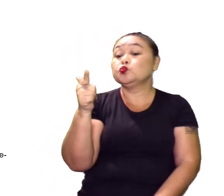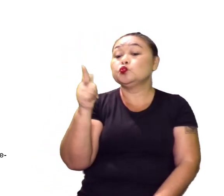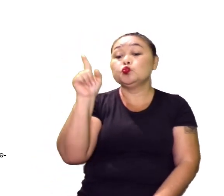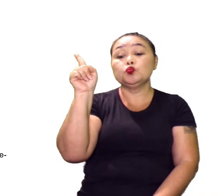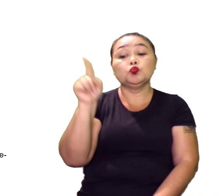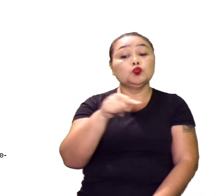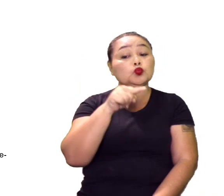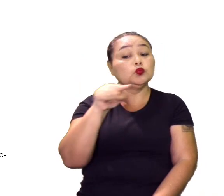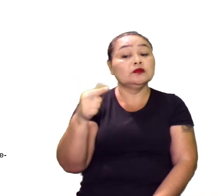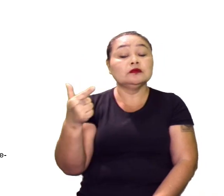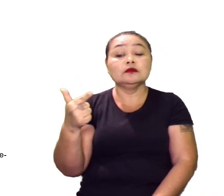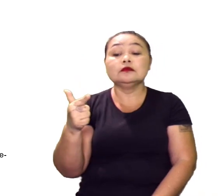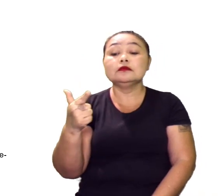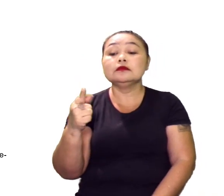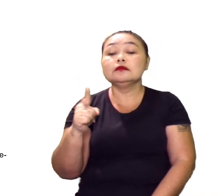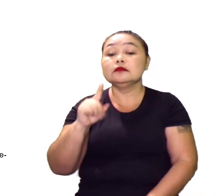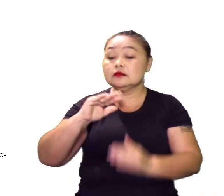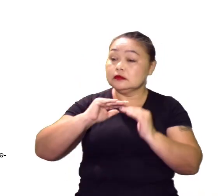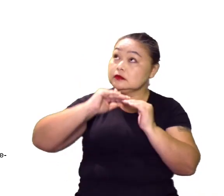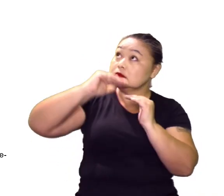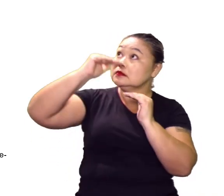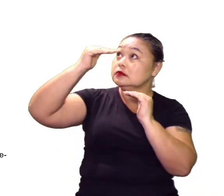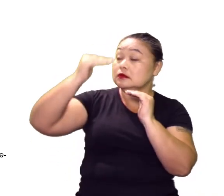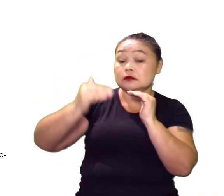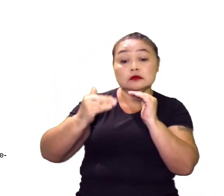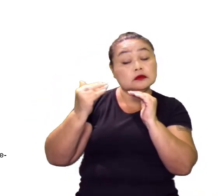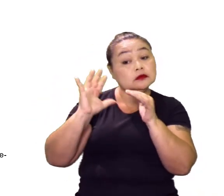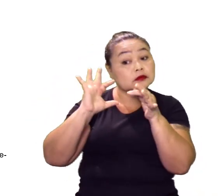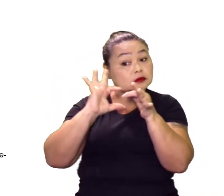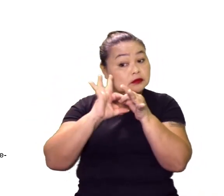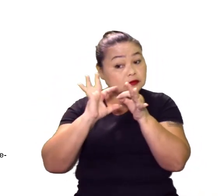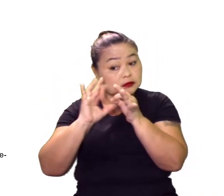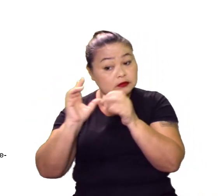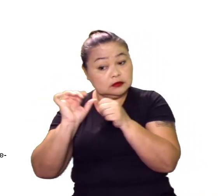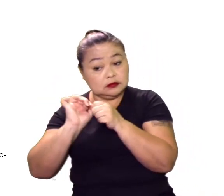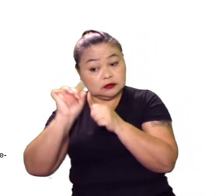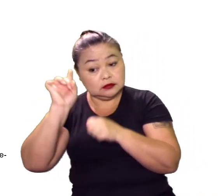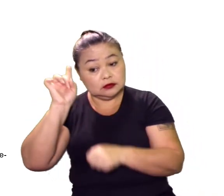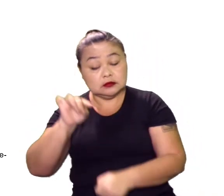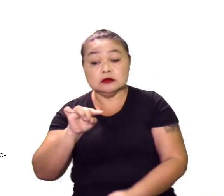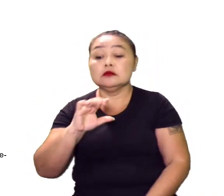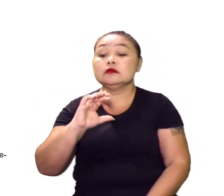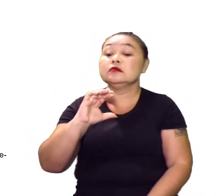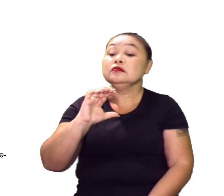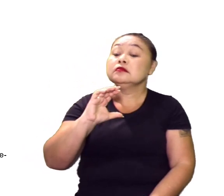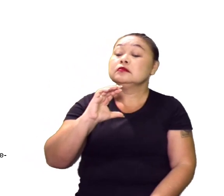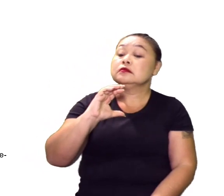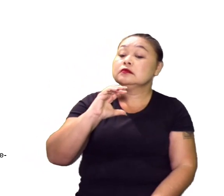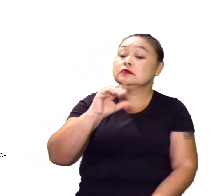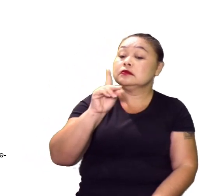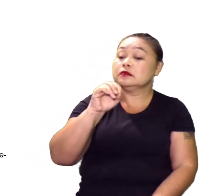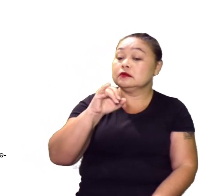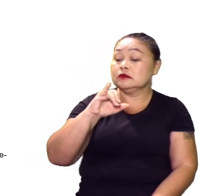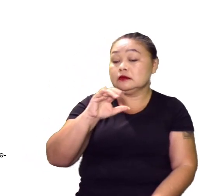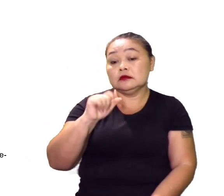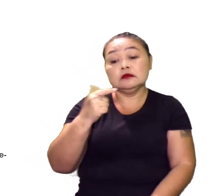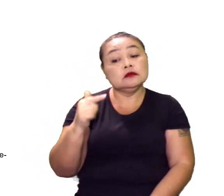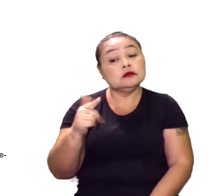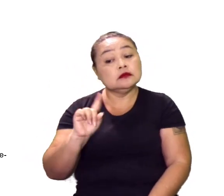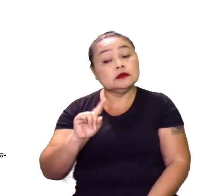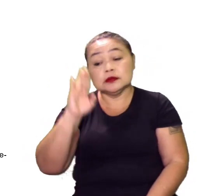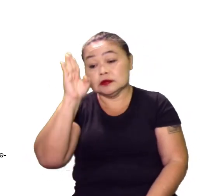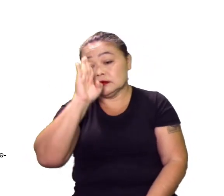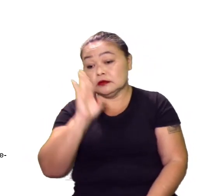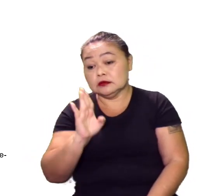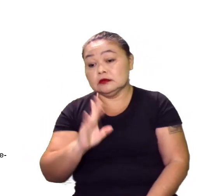nulo, praticamente nulo. Nós temos picos altos, tal, mas não é cadeia de montanhas, ok? Que é uma cordilheira. Nós não temos no